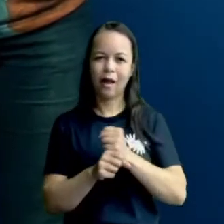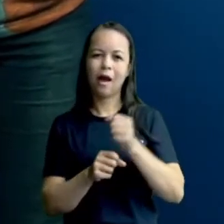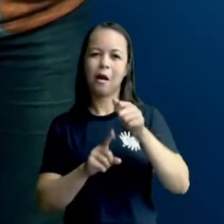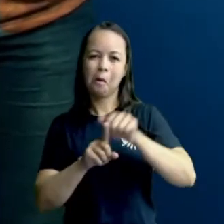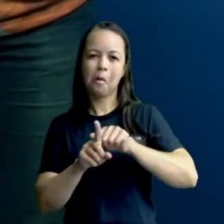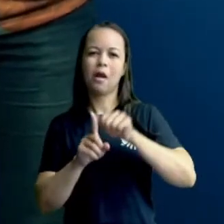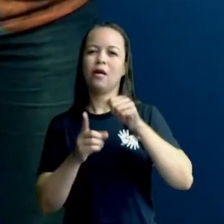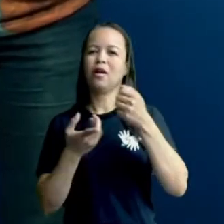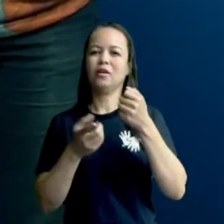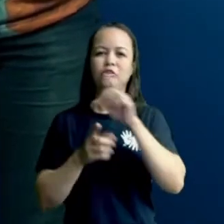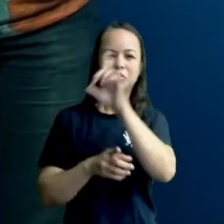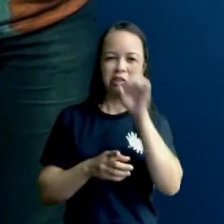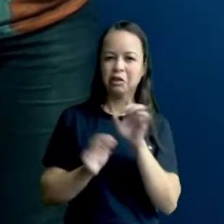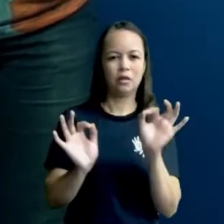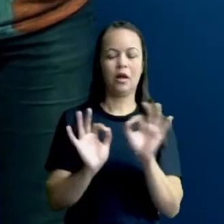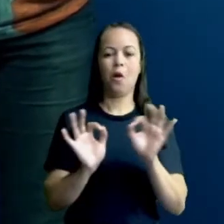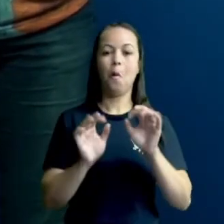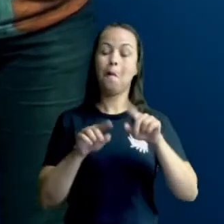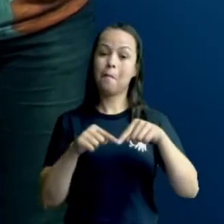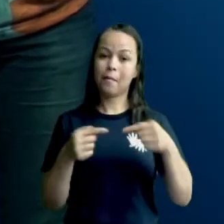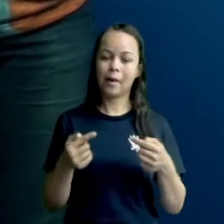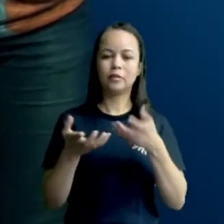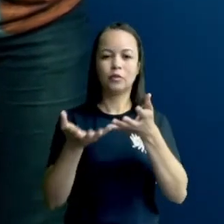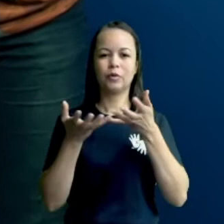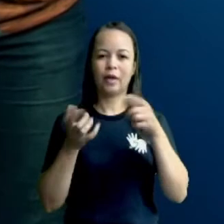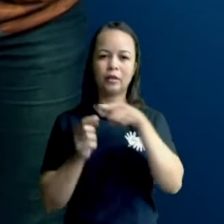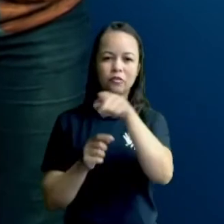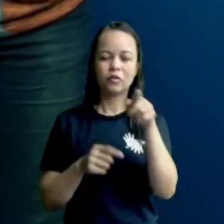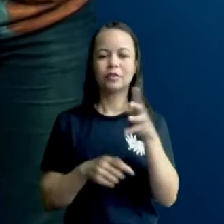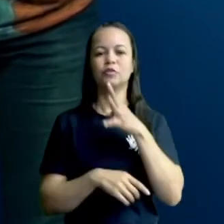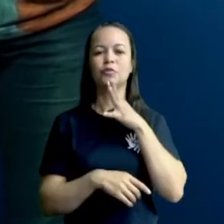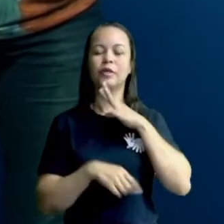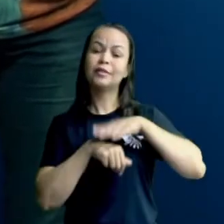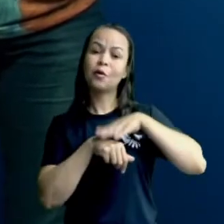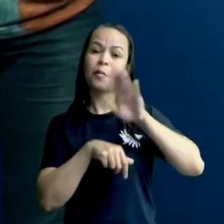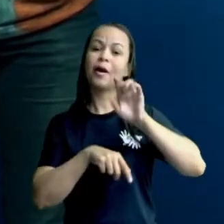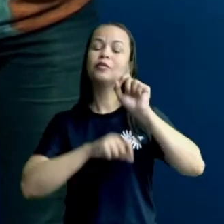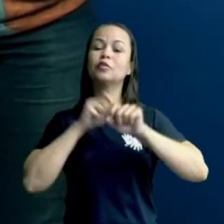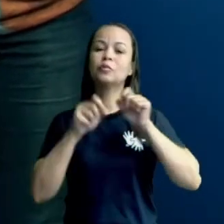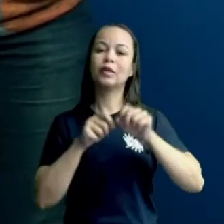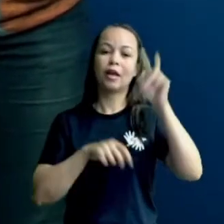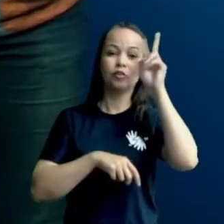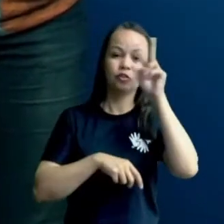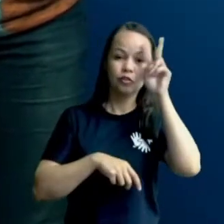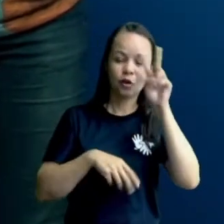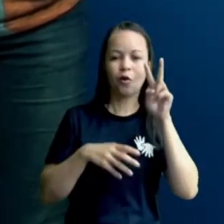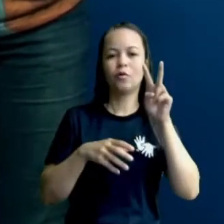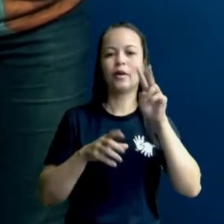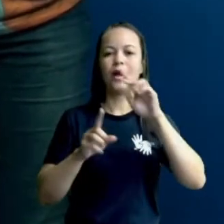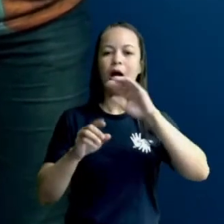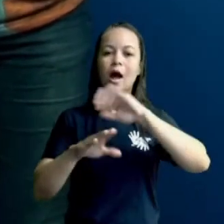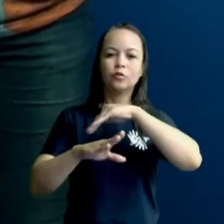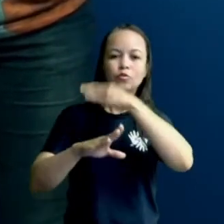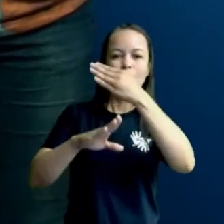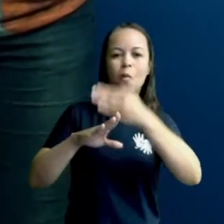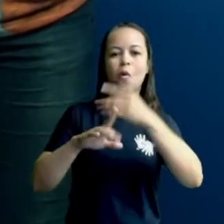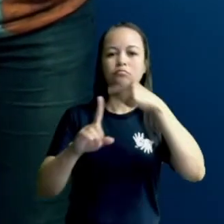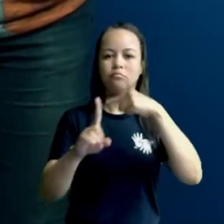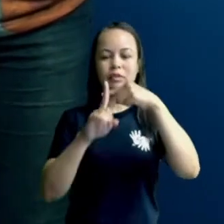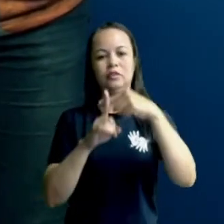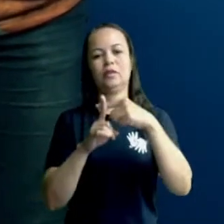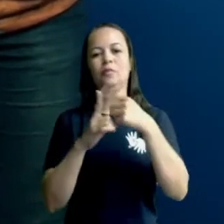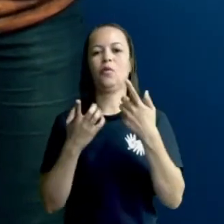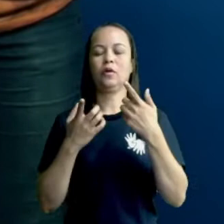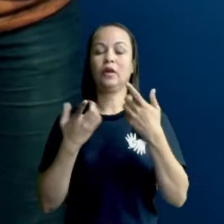quero trazer para vocês um pouco do histórico do Monte das Tabocas, né? A luta que foi vivenciada